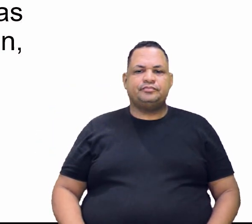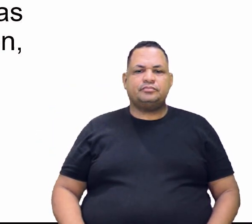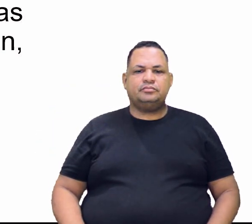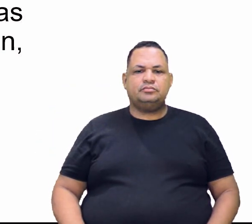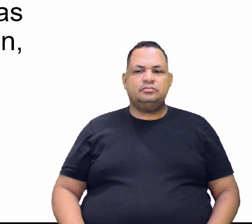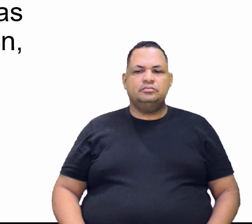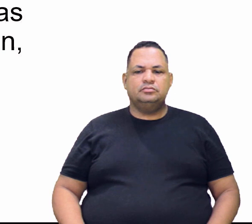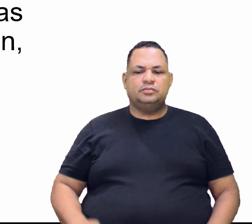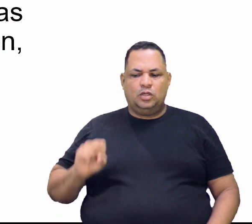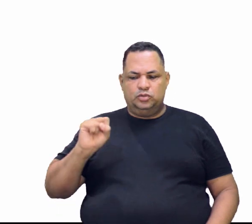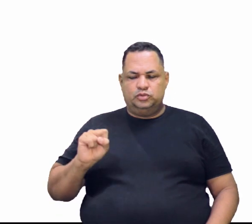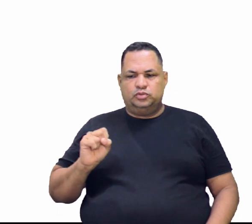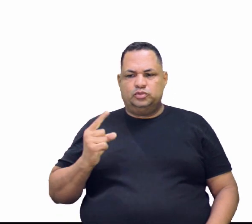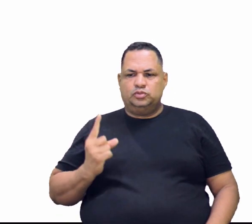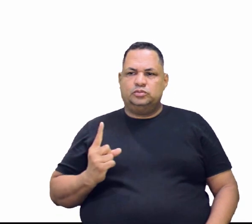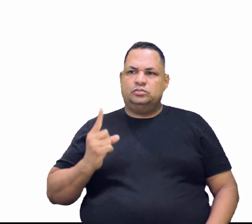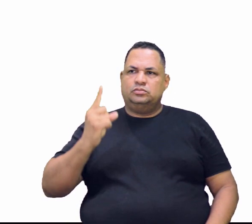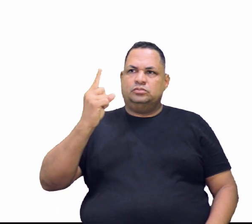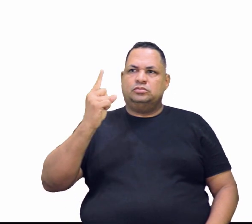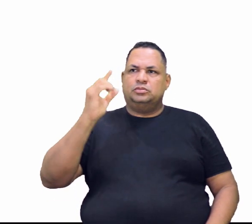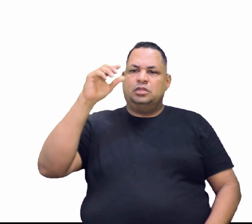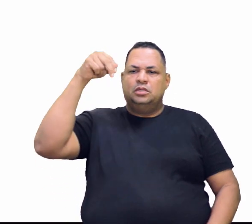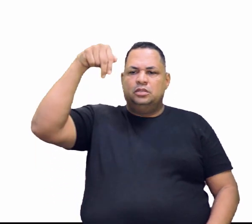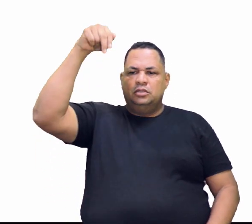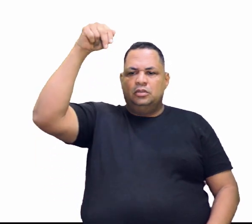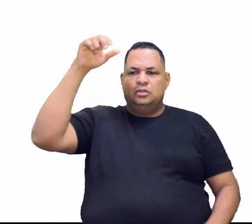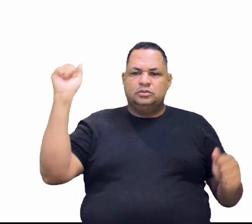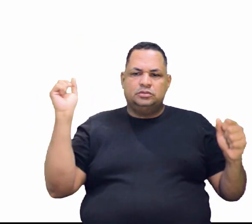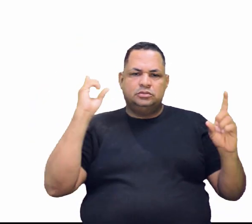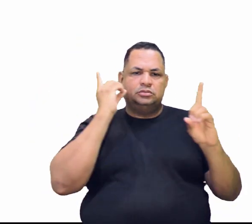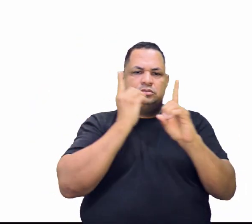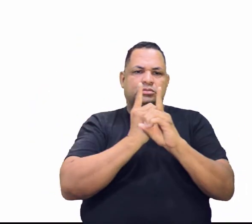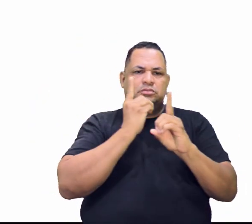de Oliveira Melo e Américo